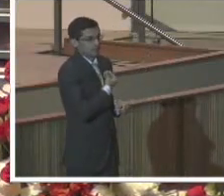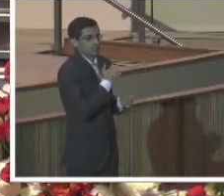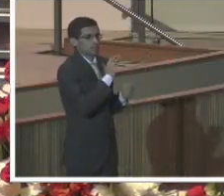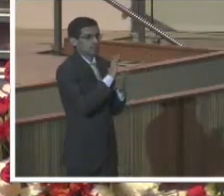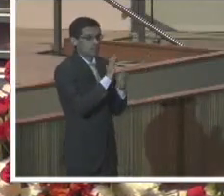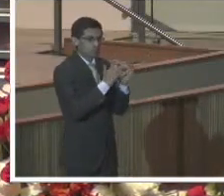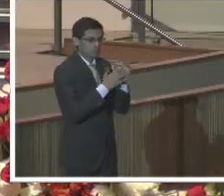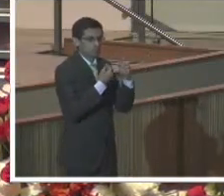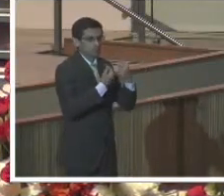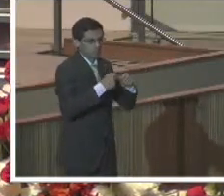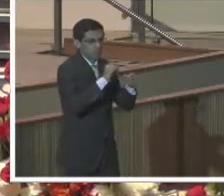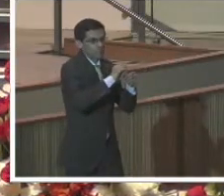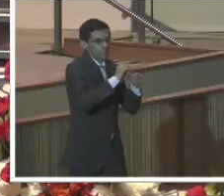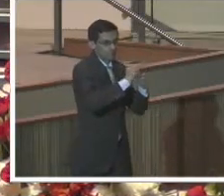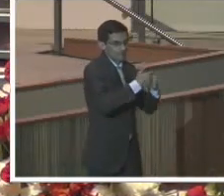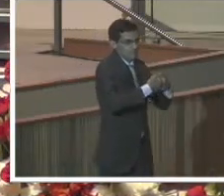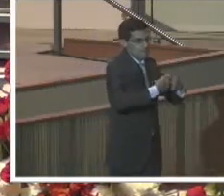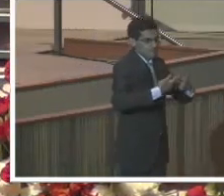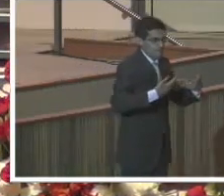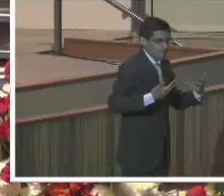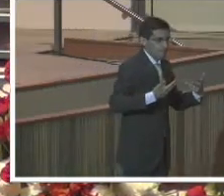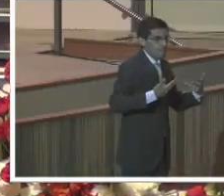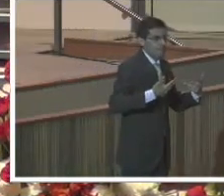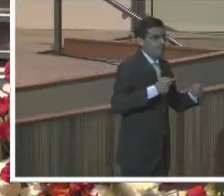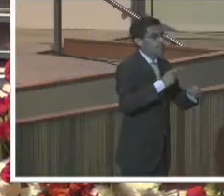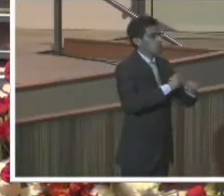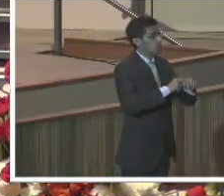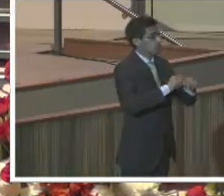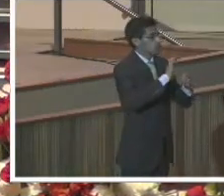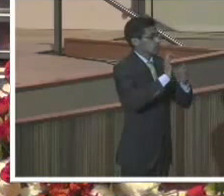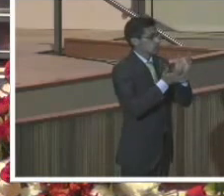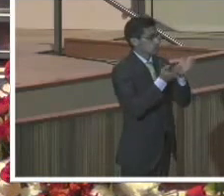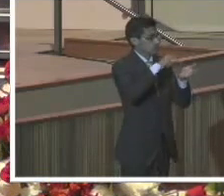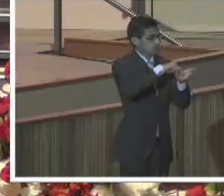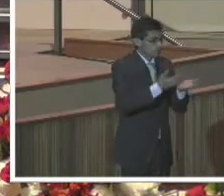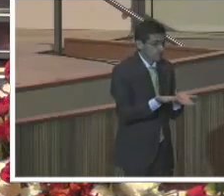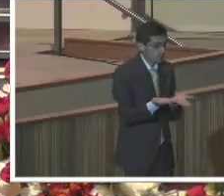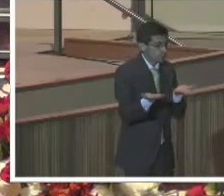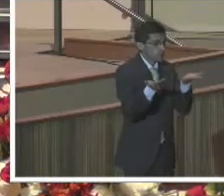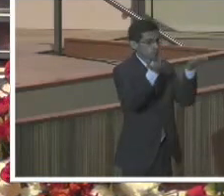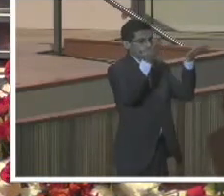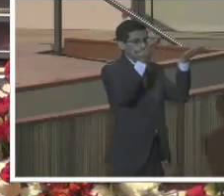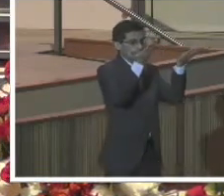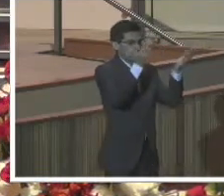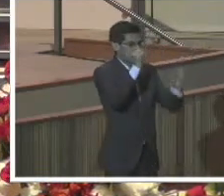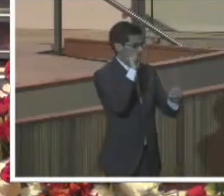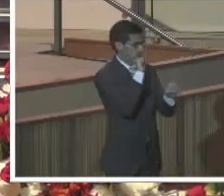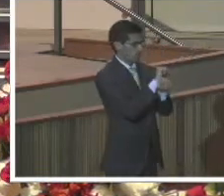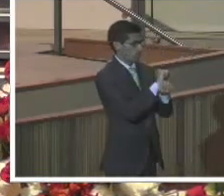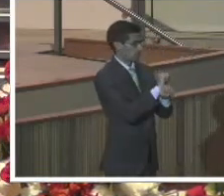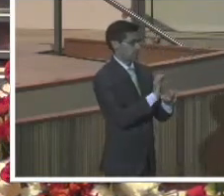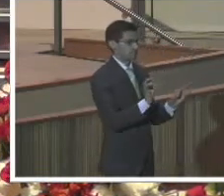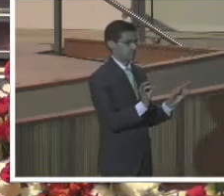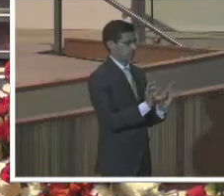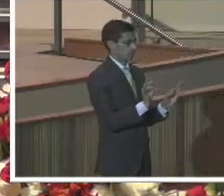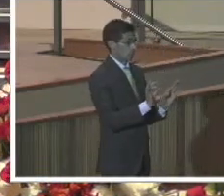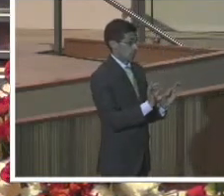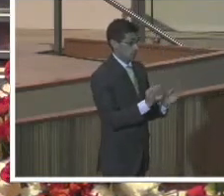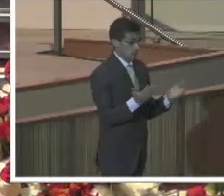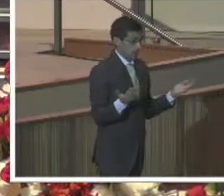E quando Ele ressuscita, Ele não para a sua obra. A Bíblia diz que Ele está